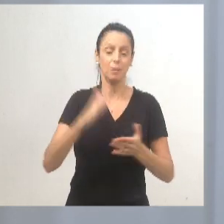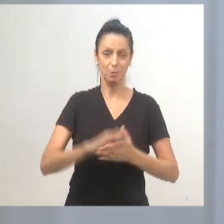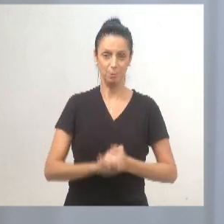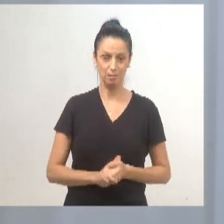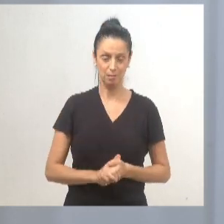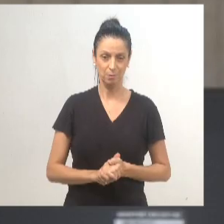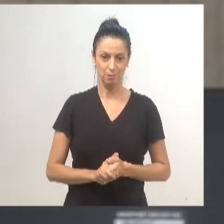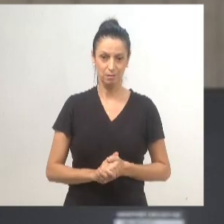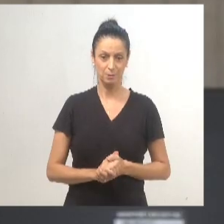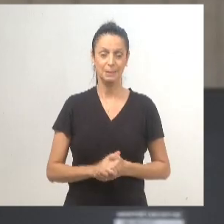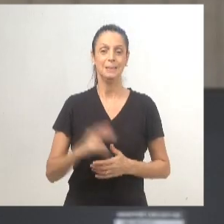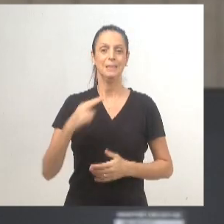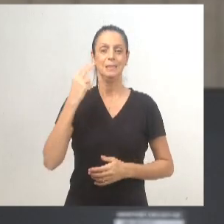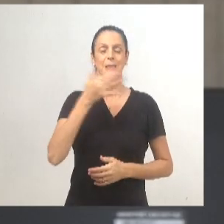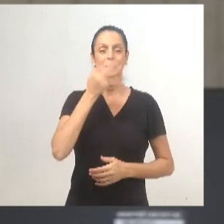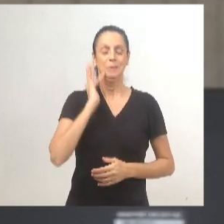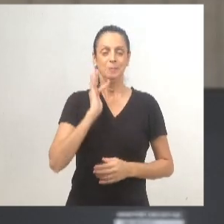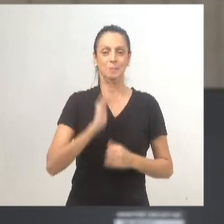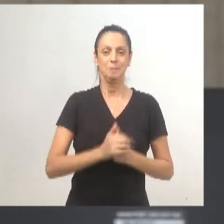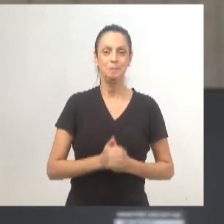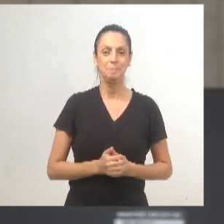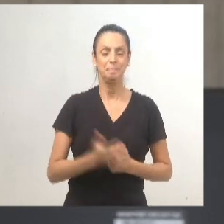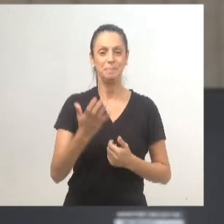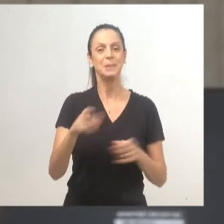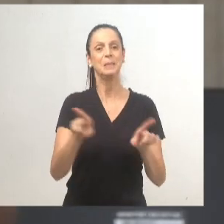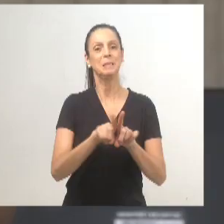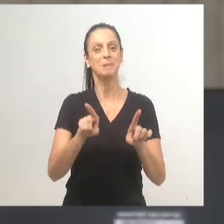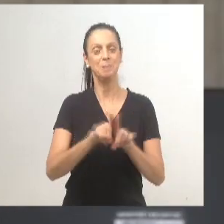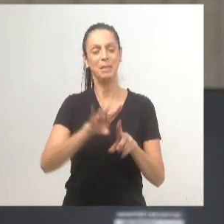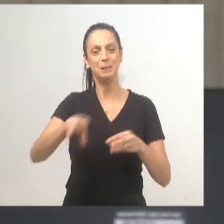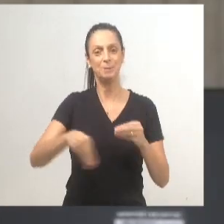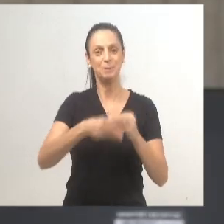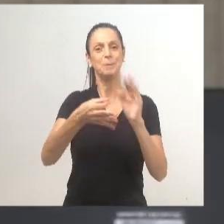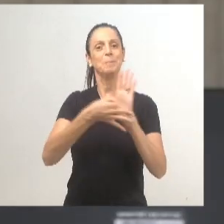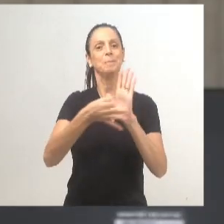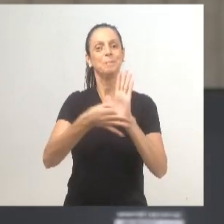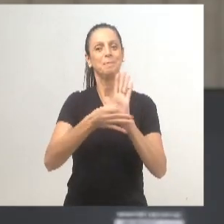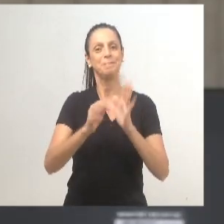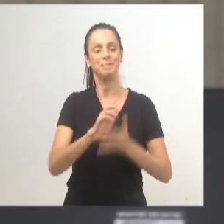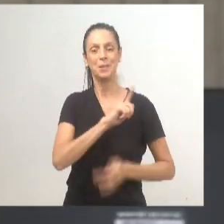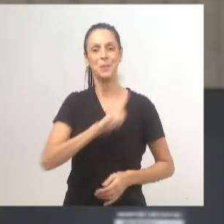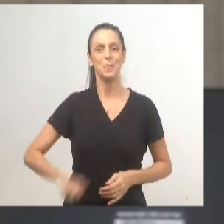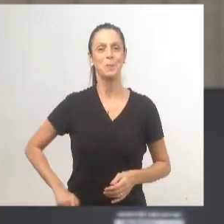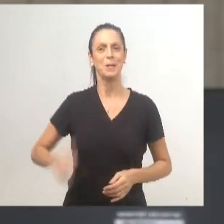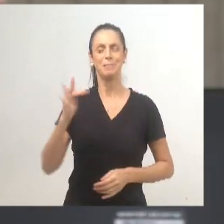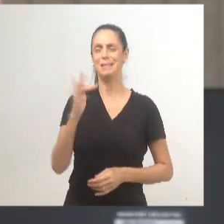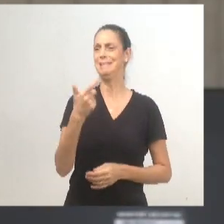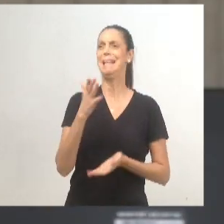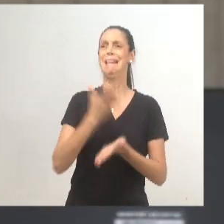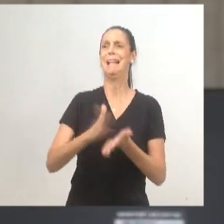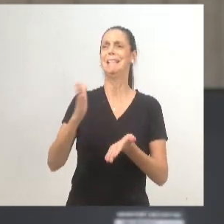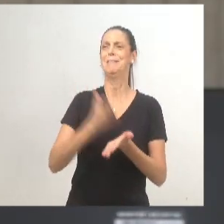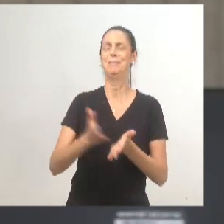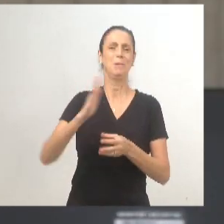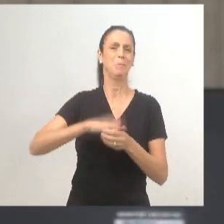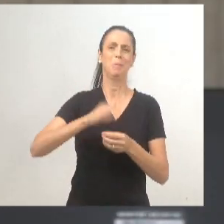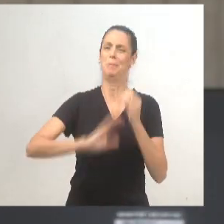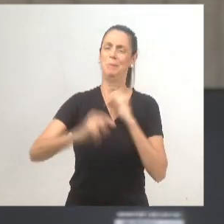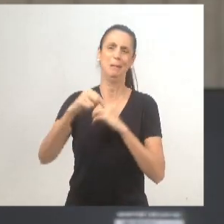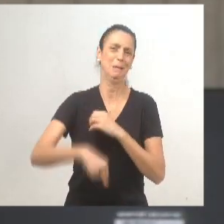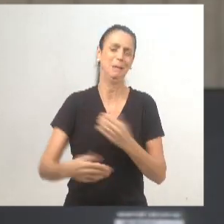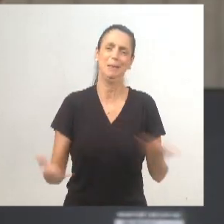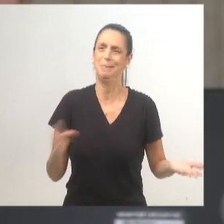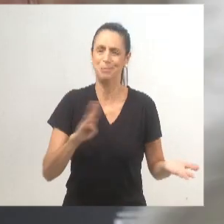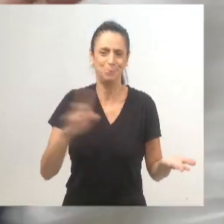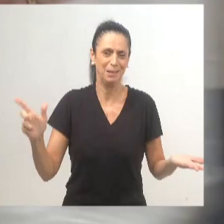Vereador Flavinho, queria também dar minha contribuição na sua fala. O governo federal não tem nada a ver com o problema do esgoto em Blumenau.